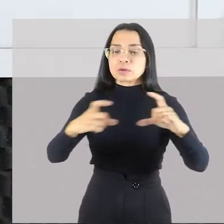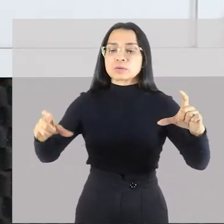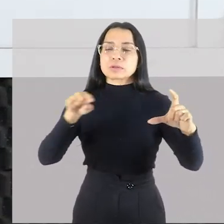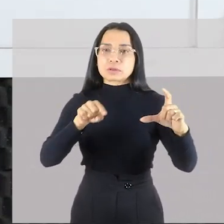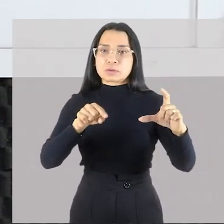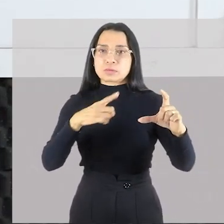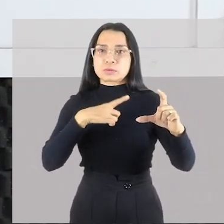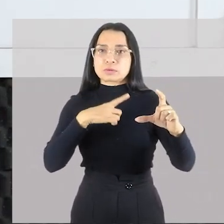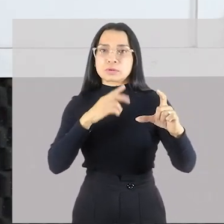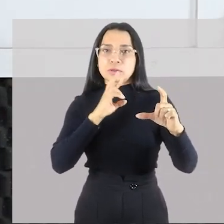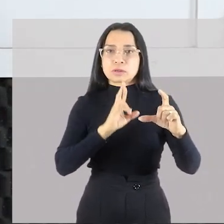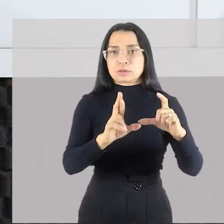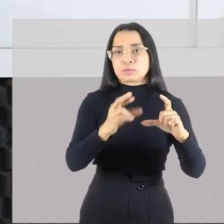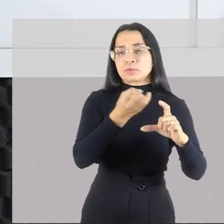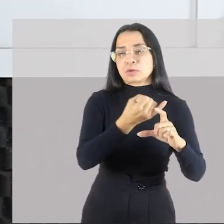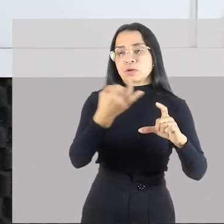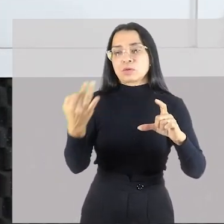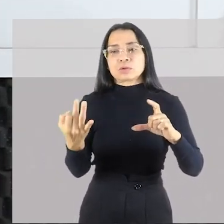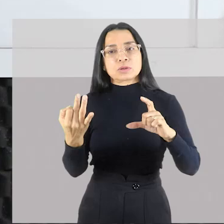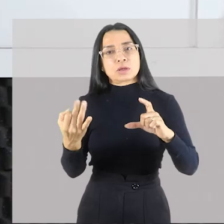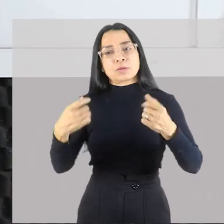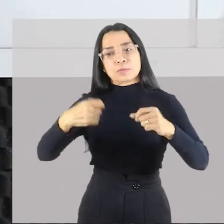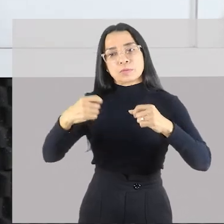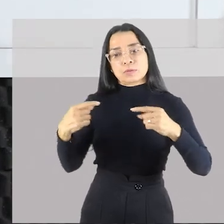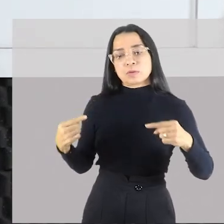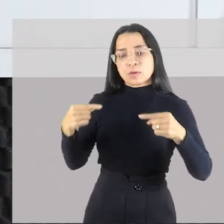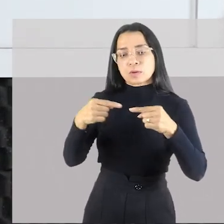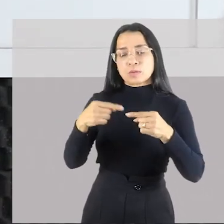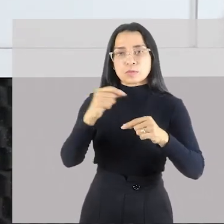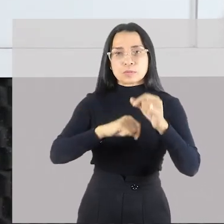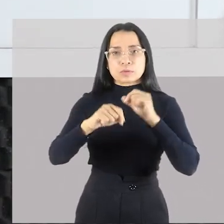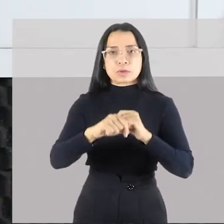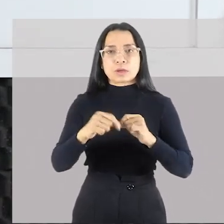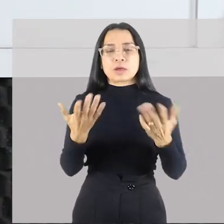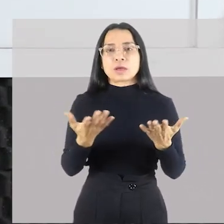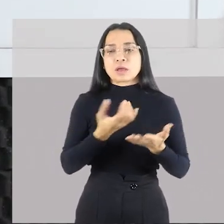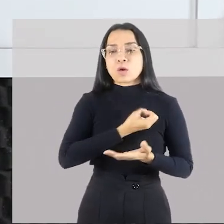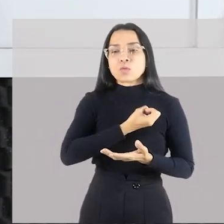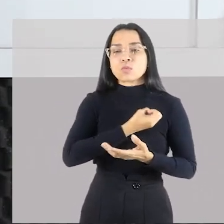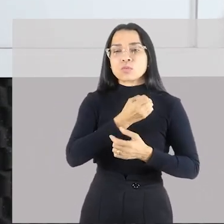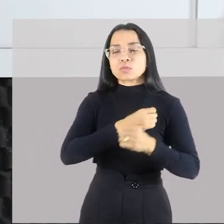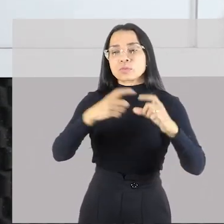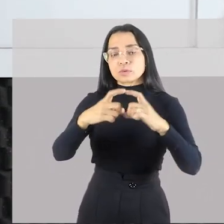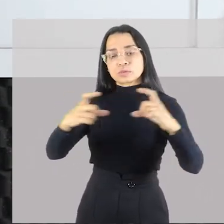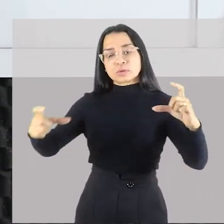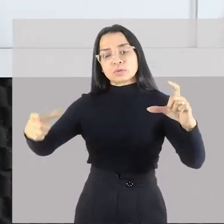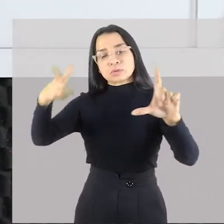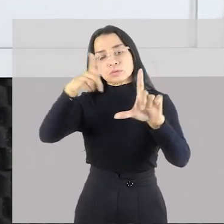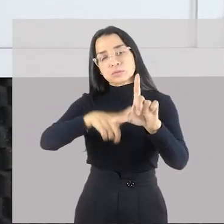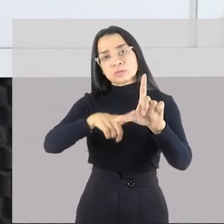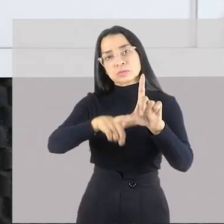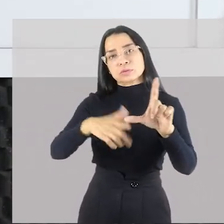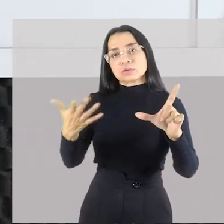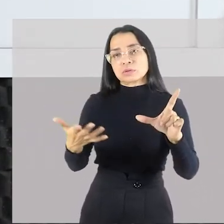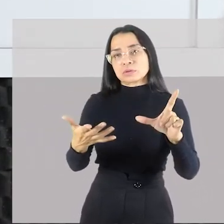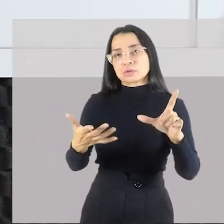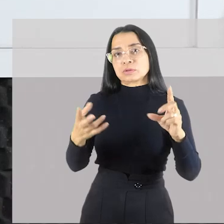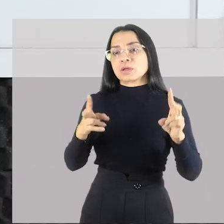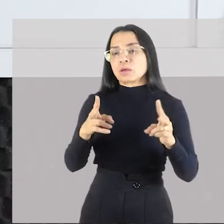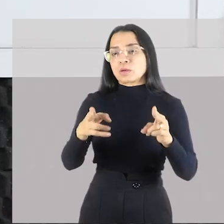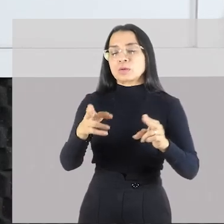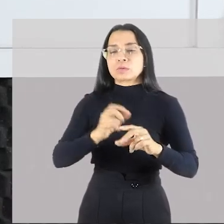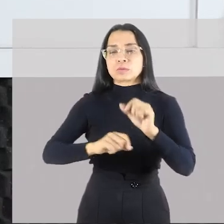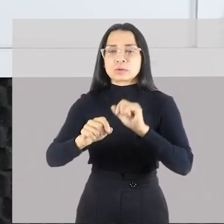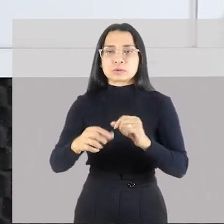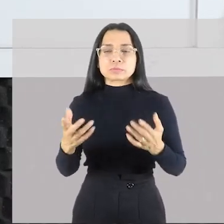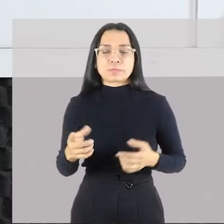solução, essa quantidade tem que bater, né? O número de equações com o número de incógnitas. Mas isso a gente vai ver mais tarde.